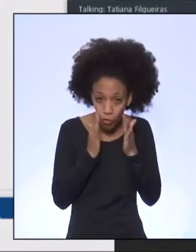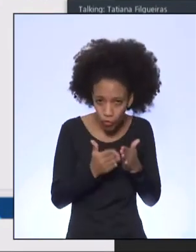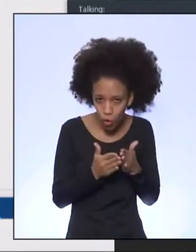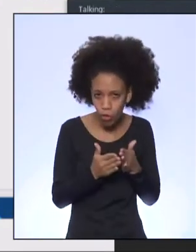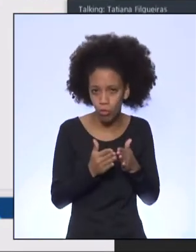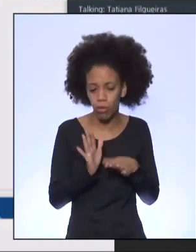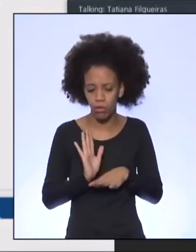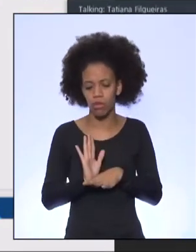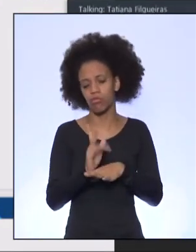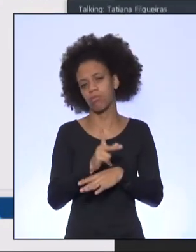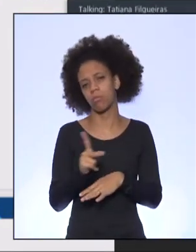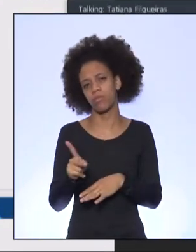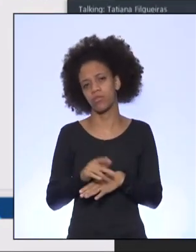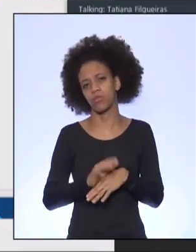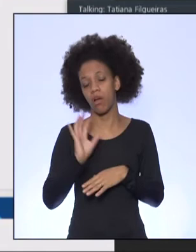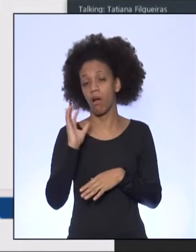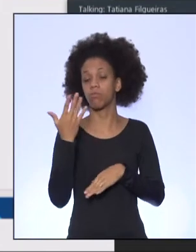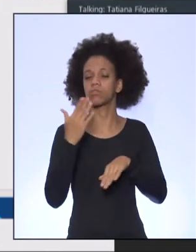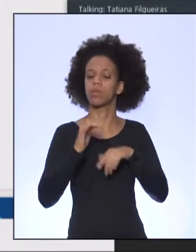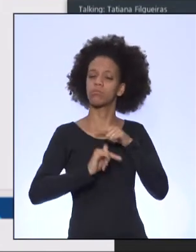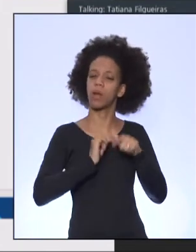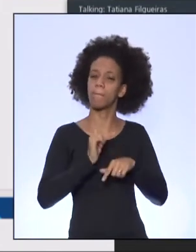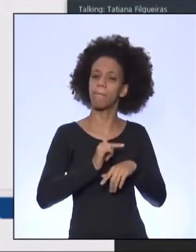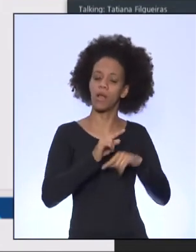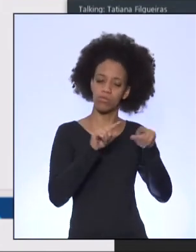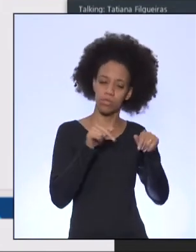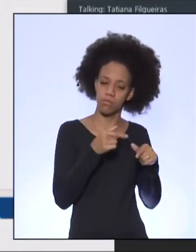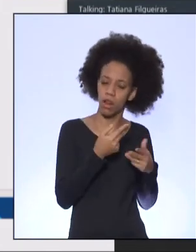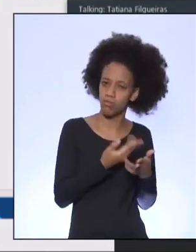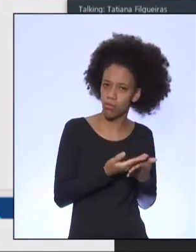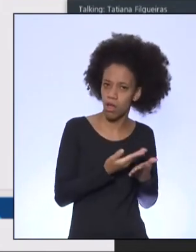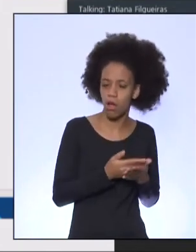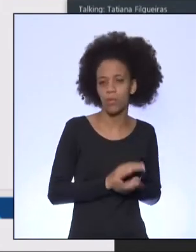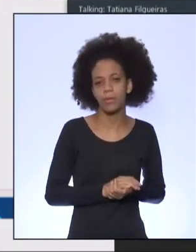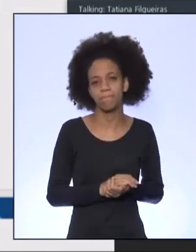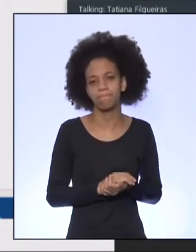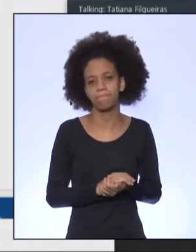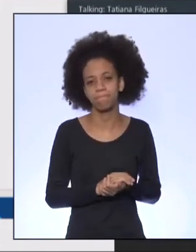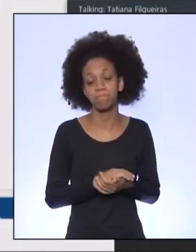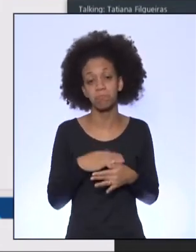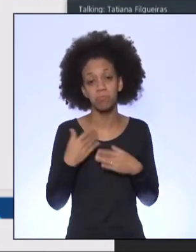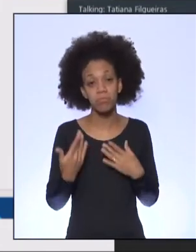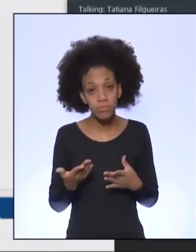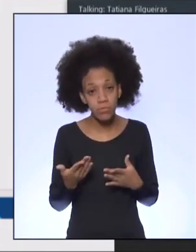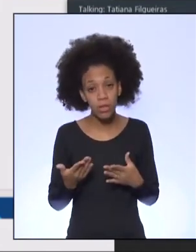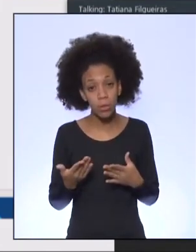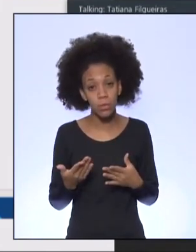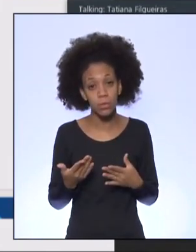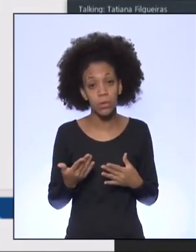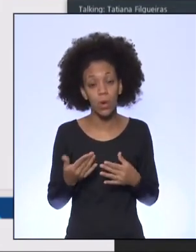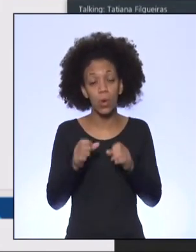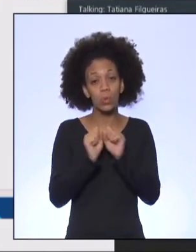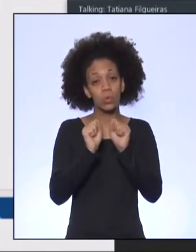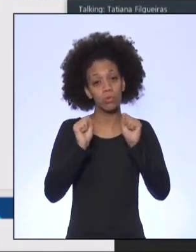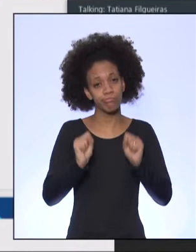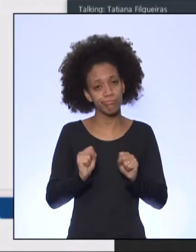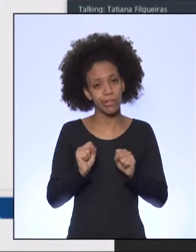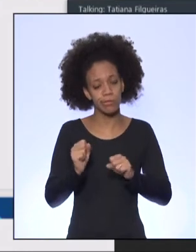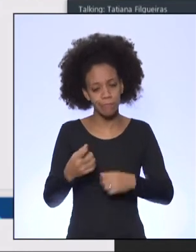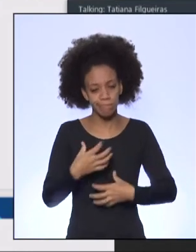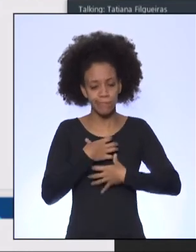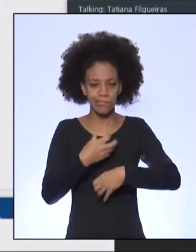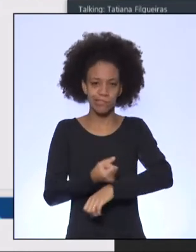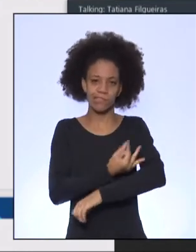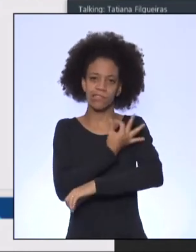professor a realizar o seu trabalho na sala de aula. Então, o instrumento SENA e as rubricas de competências socioemocionais,